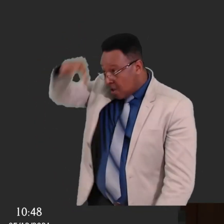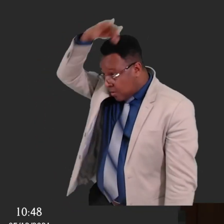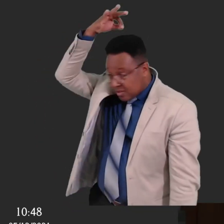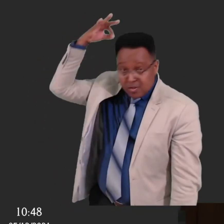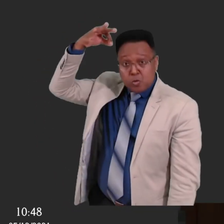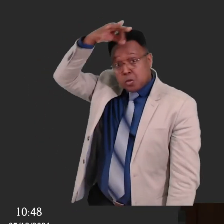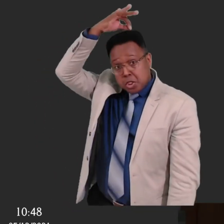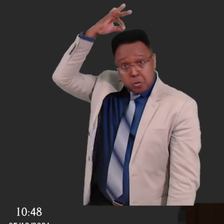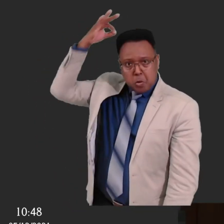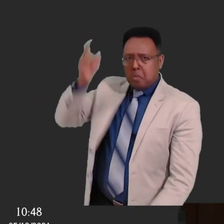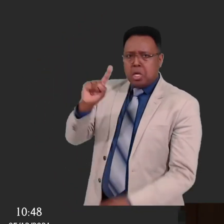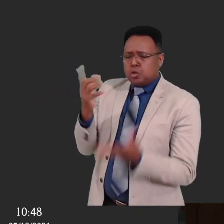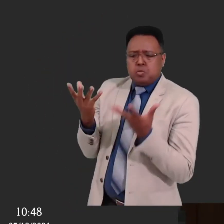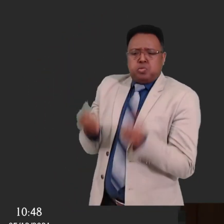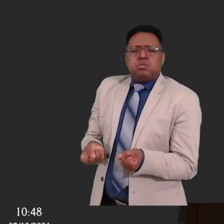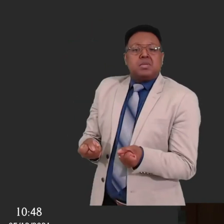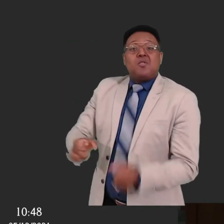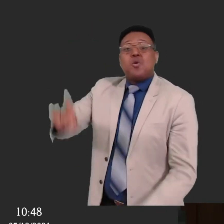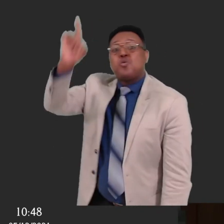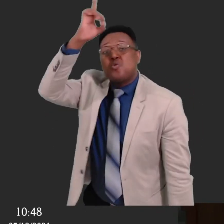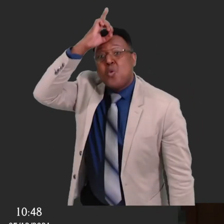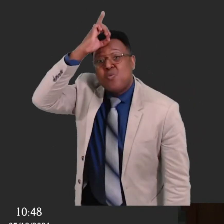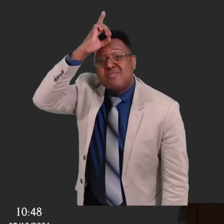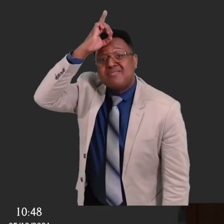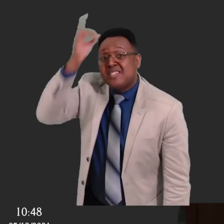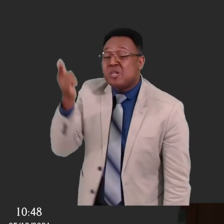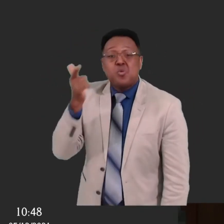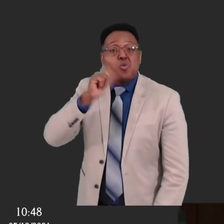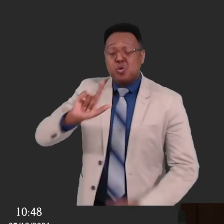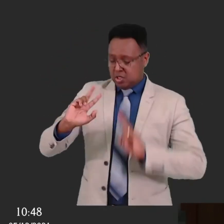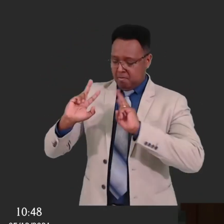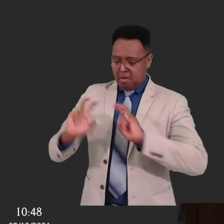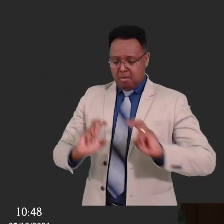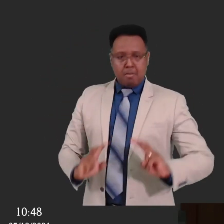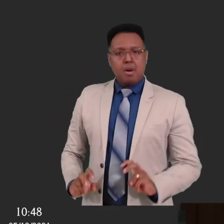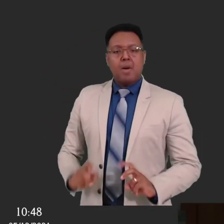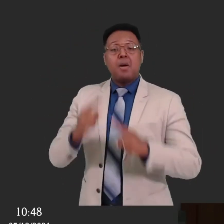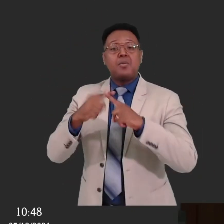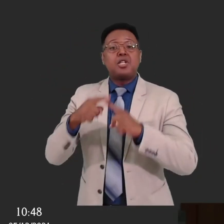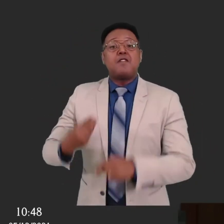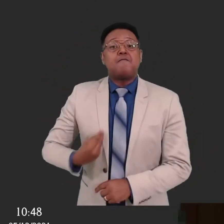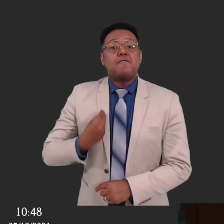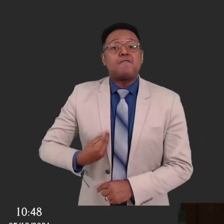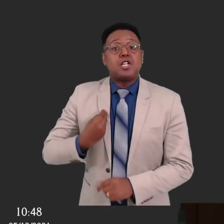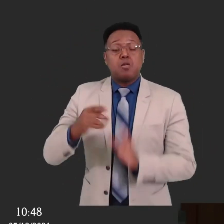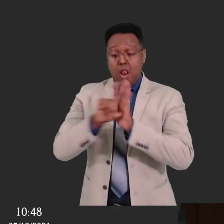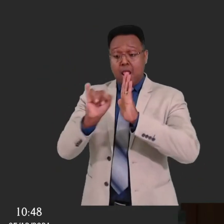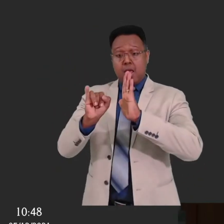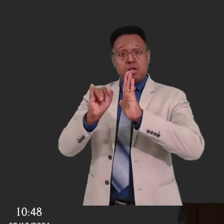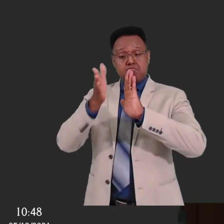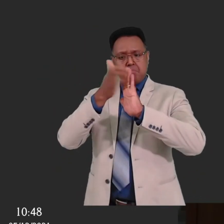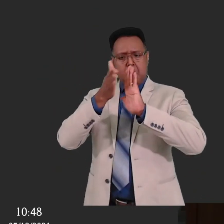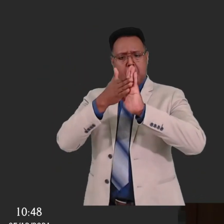Portanto, não conheciam o seu estado interior. Viviam pela lei, e a lei dava para eles